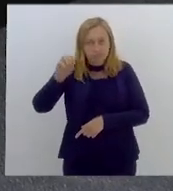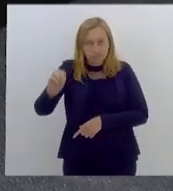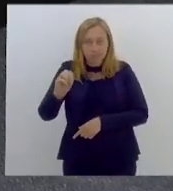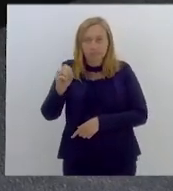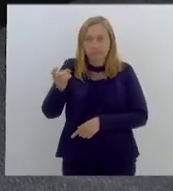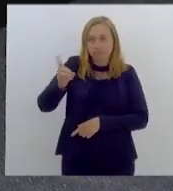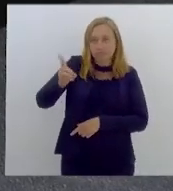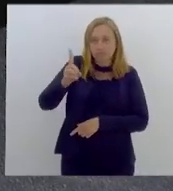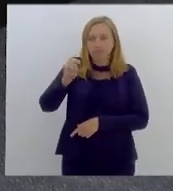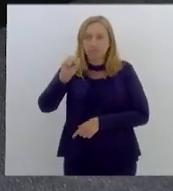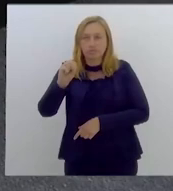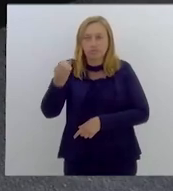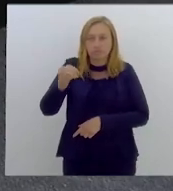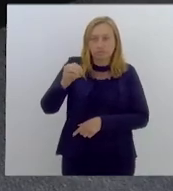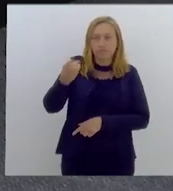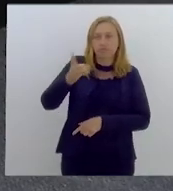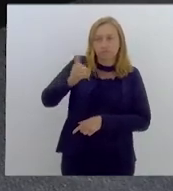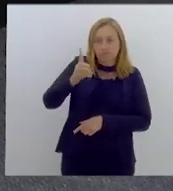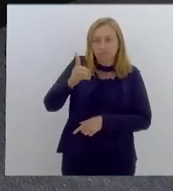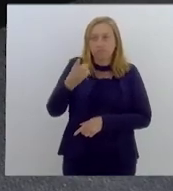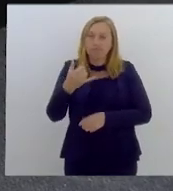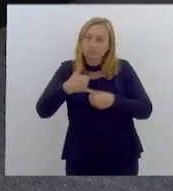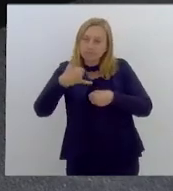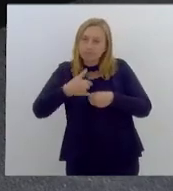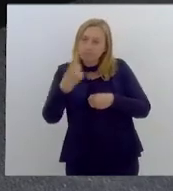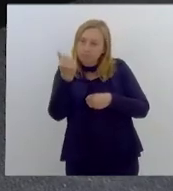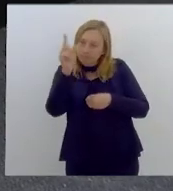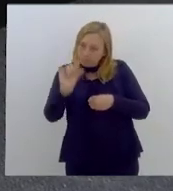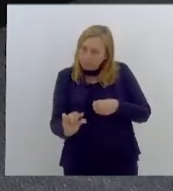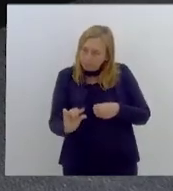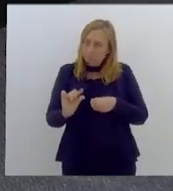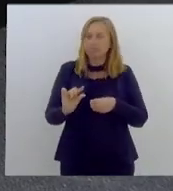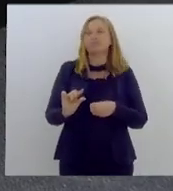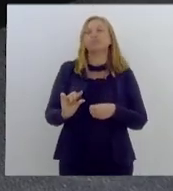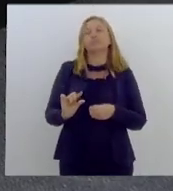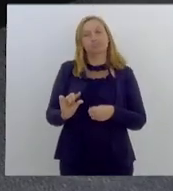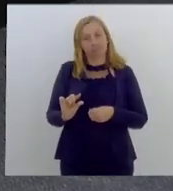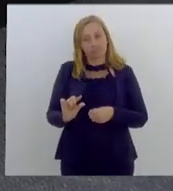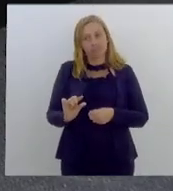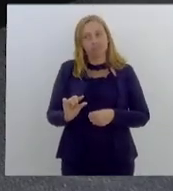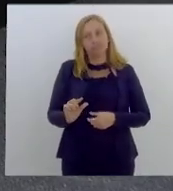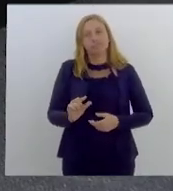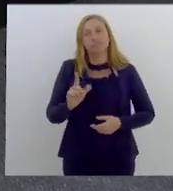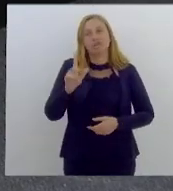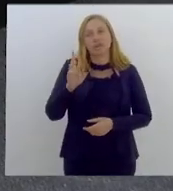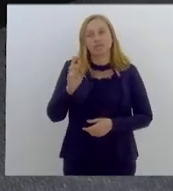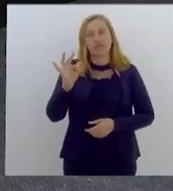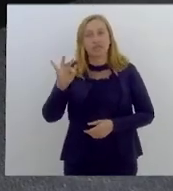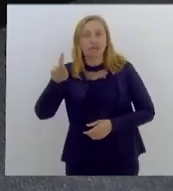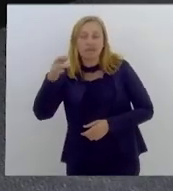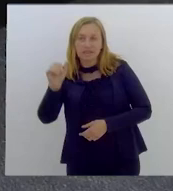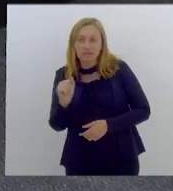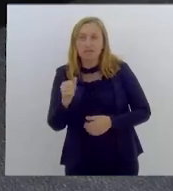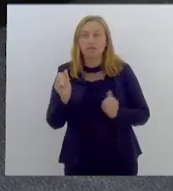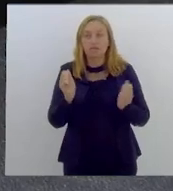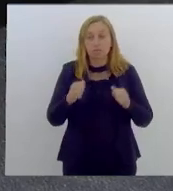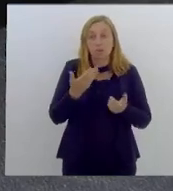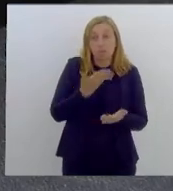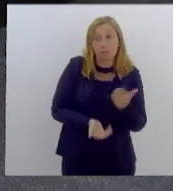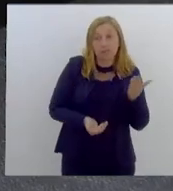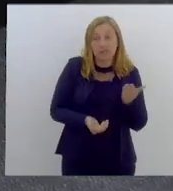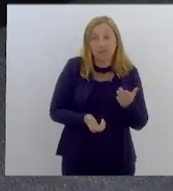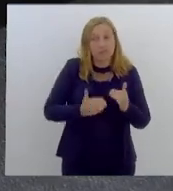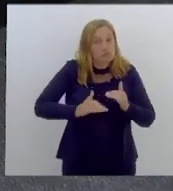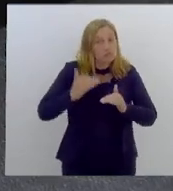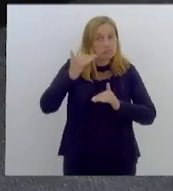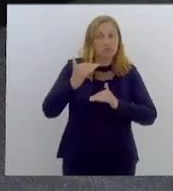80 dólares, então o preço do combustível está caindo nas refinarias, então nós vamos ter uma perda muito, muito